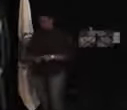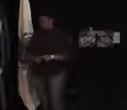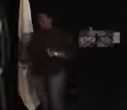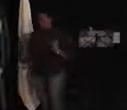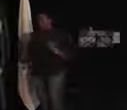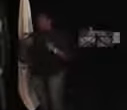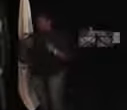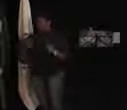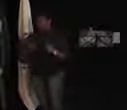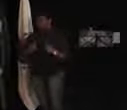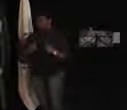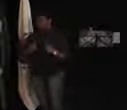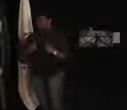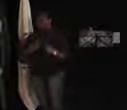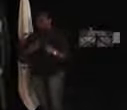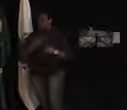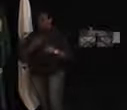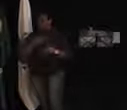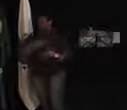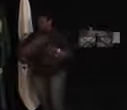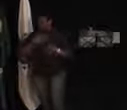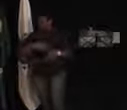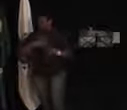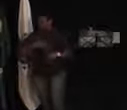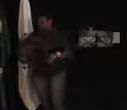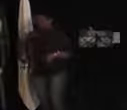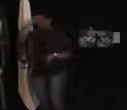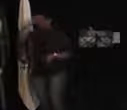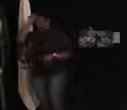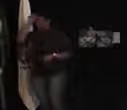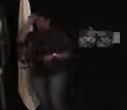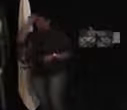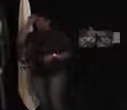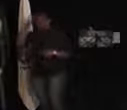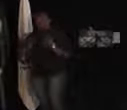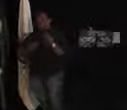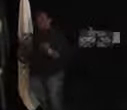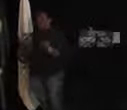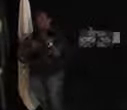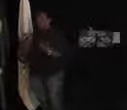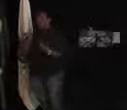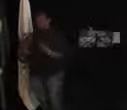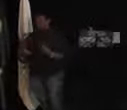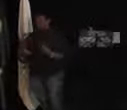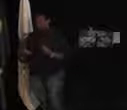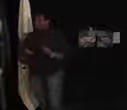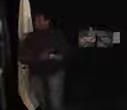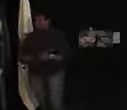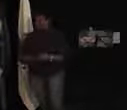isso. E a autorregulação, o automonitoramento